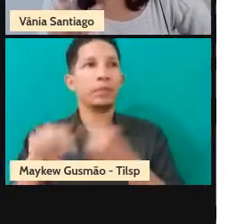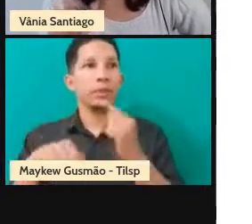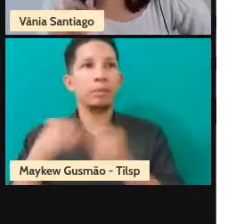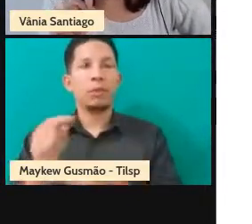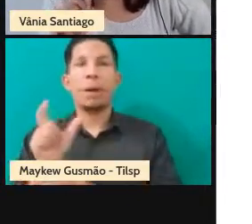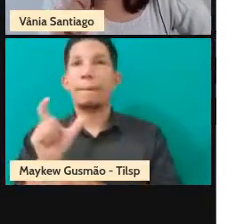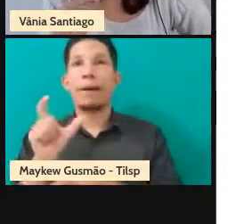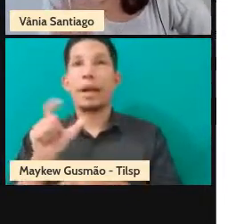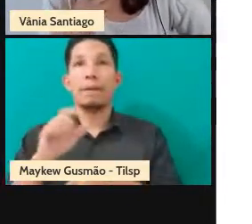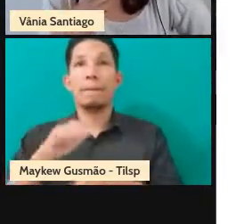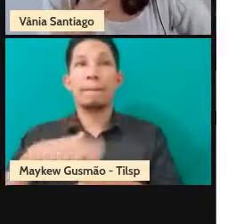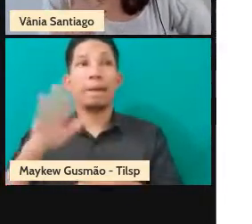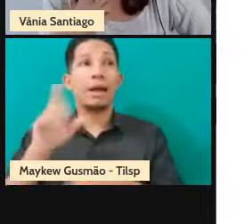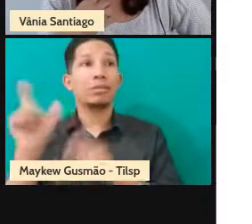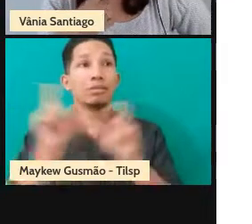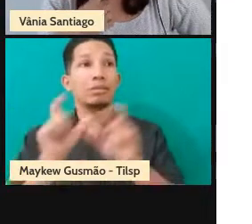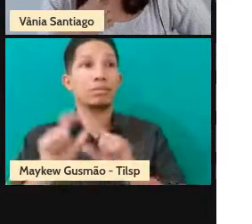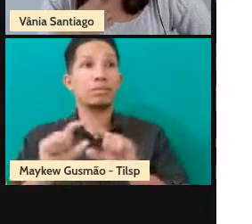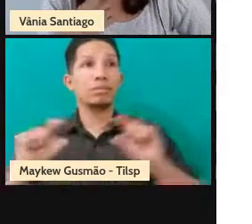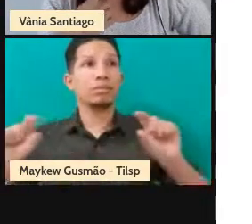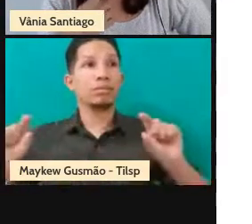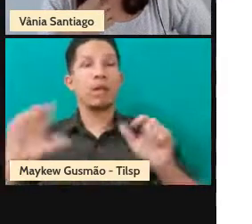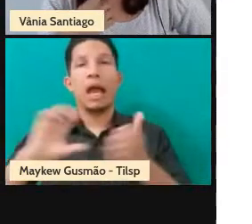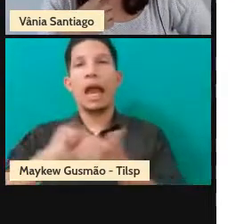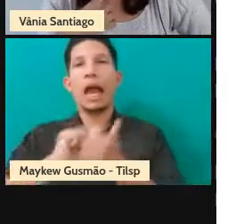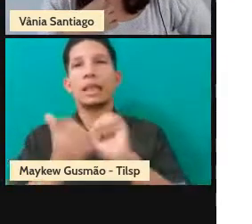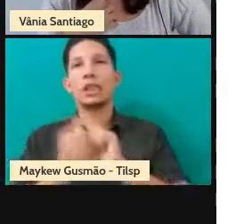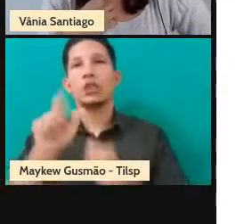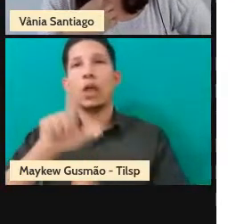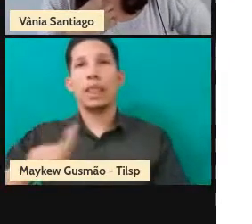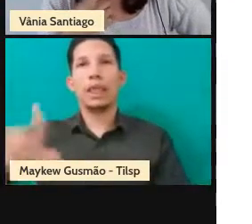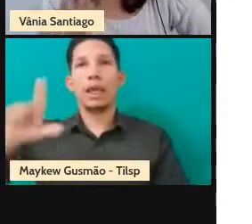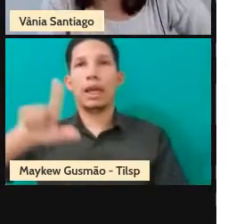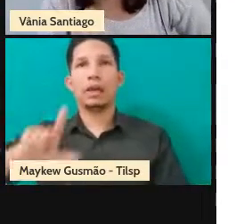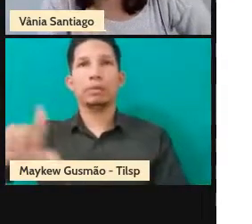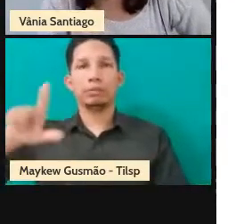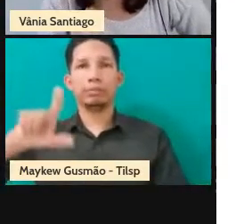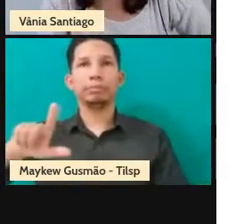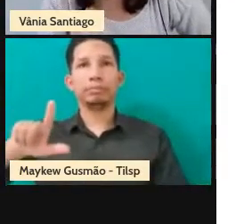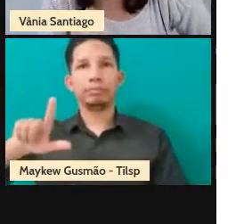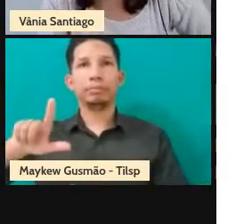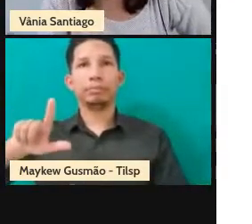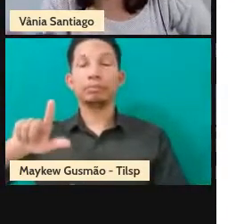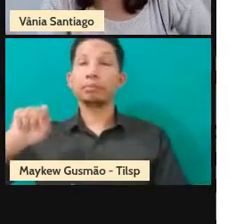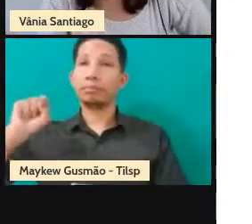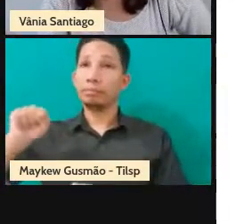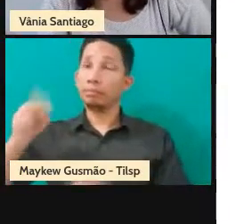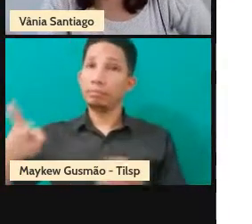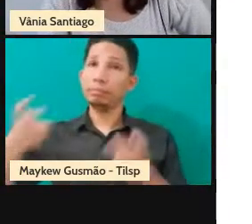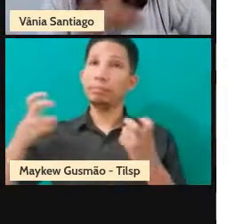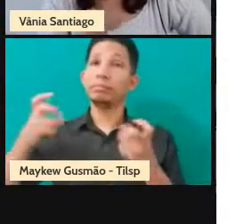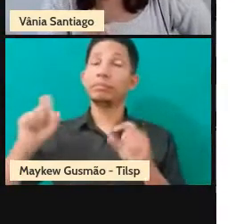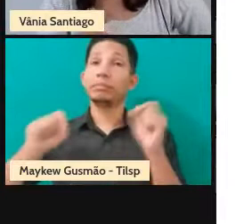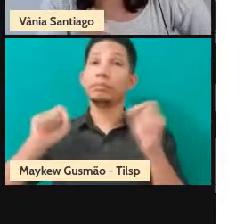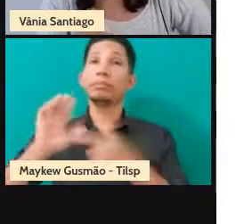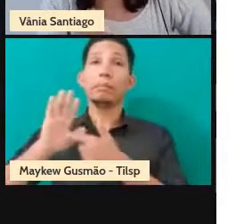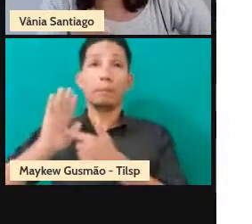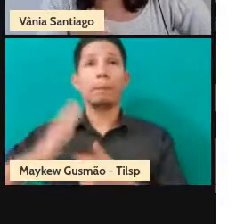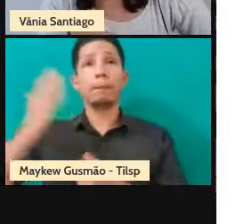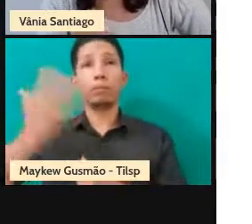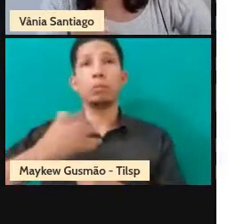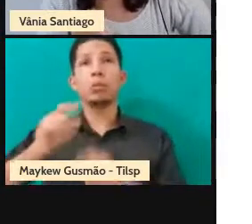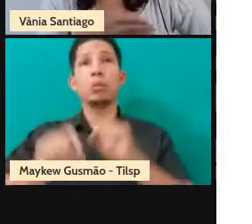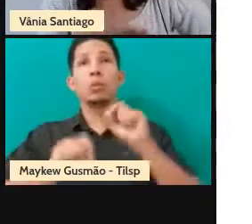palavra maior na nuvem de palavras é o contexto artístico literário, que então reflete, então mostra realmente